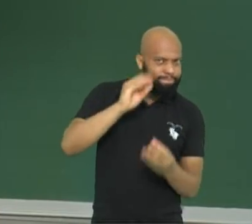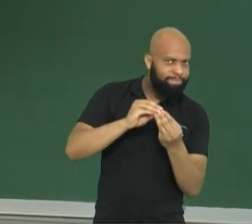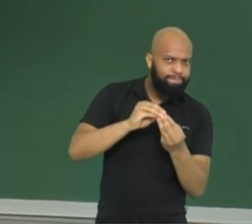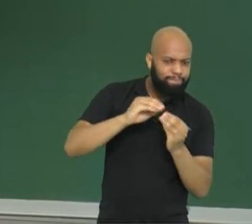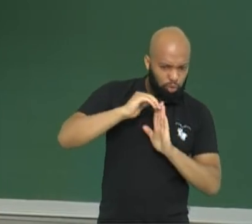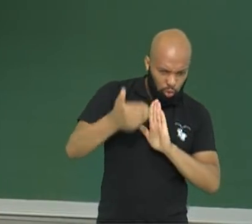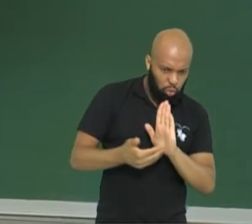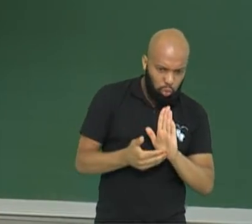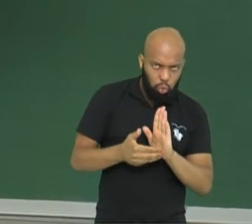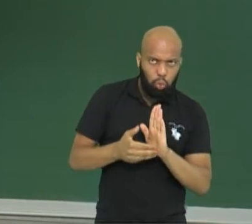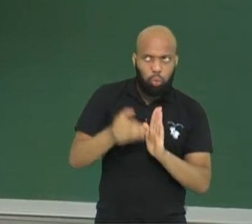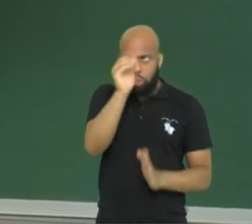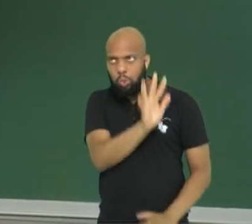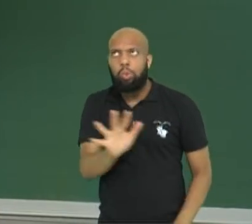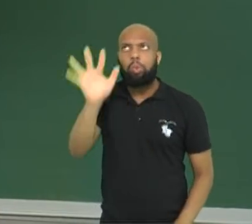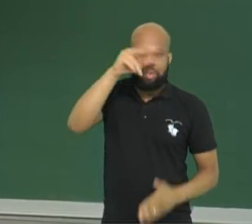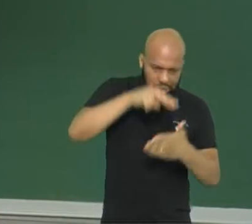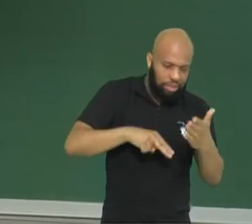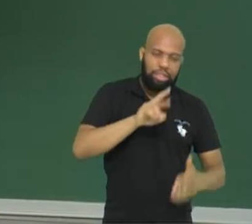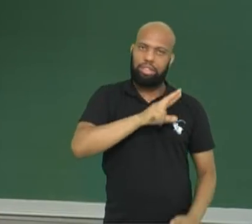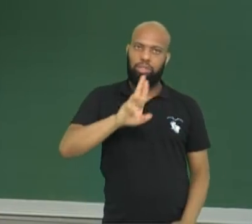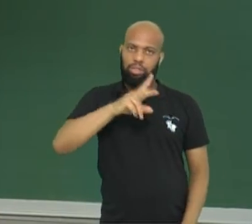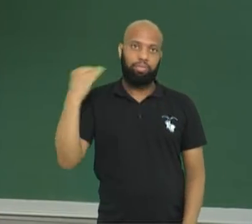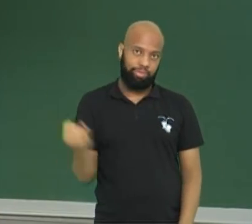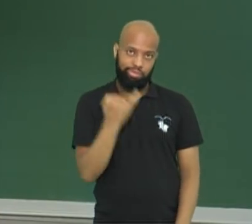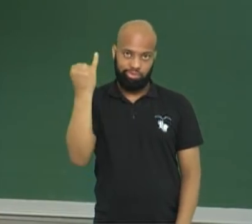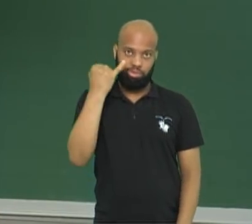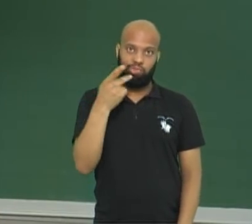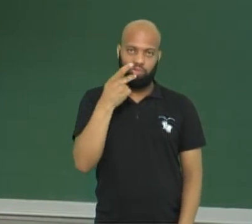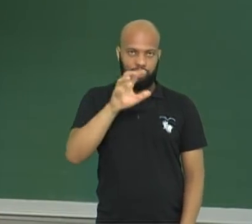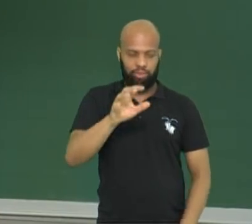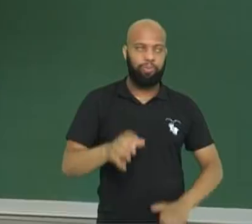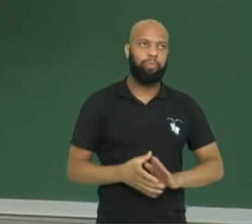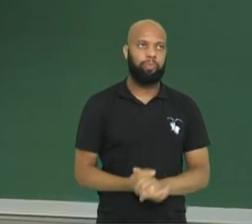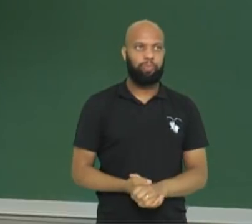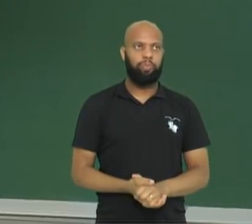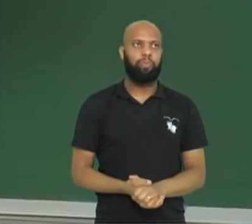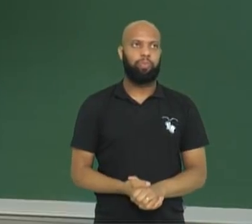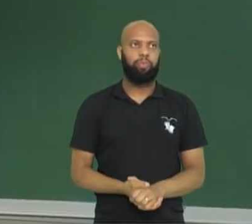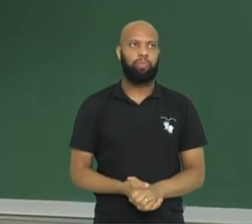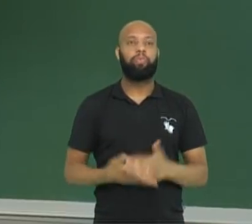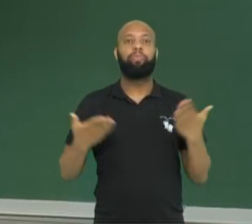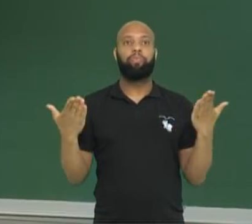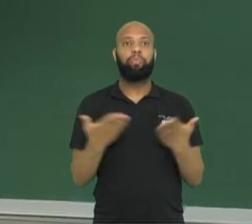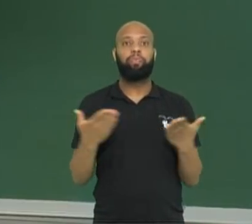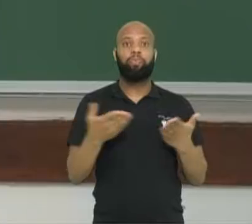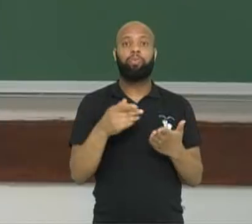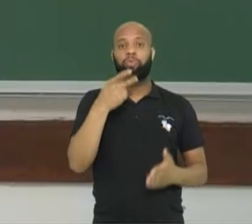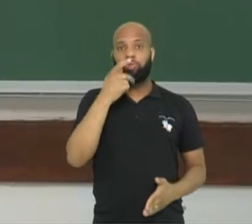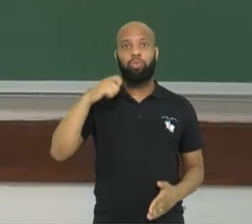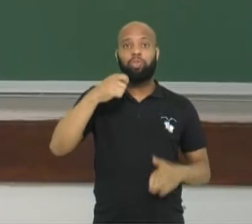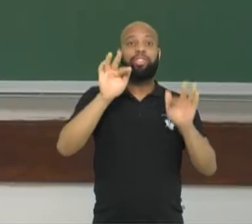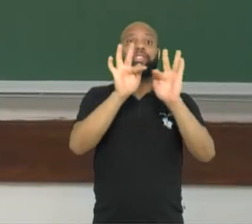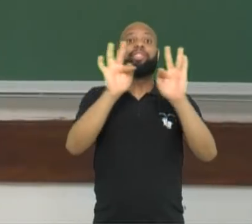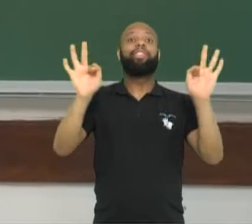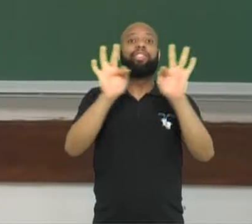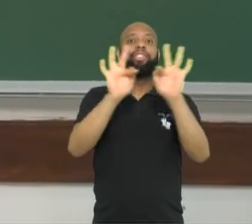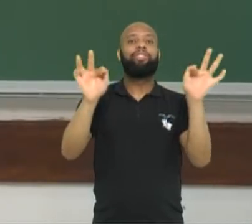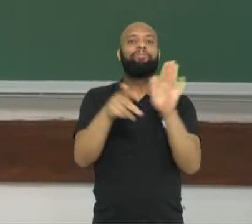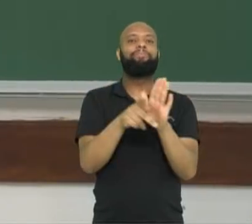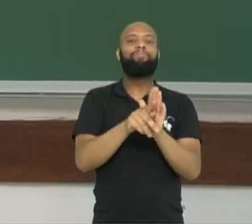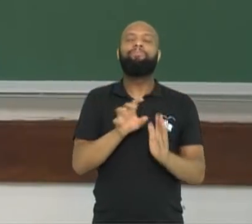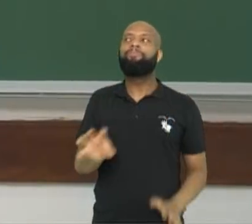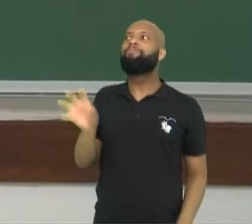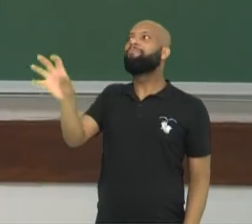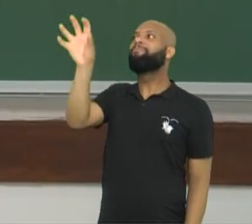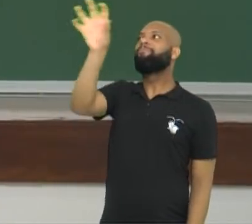por todos os leitores, né? Então, é importante observar. E agora falando então sobre essas expressões